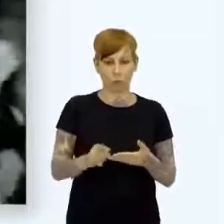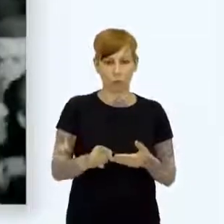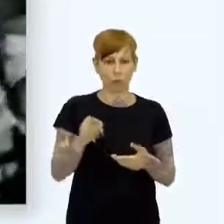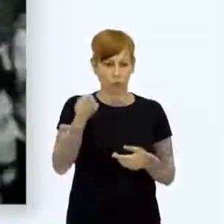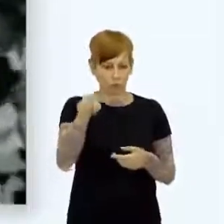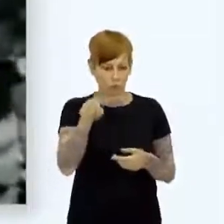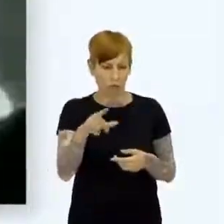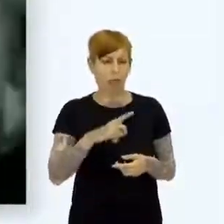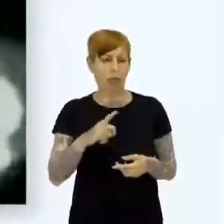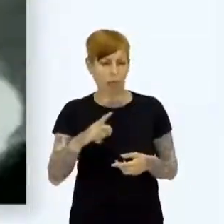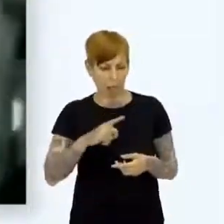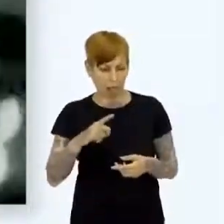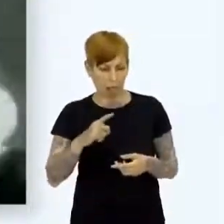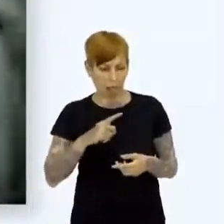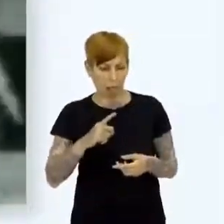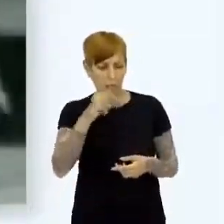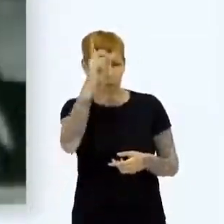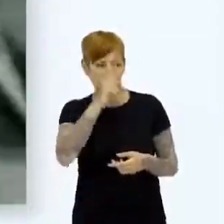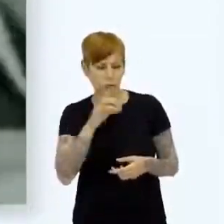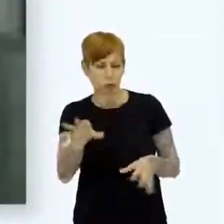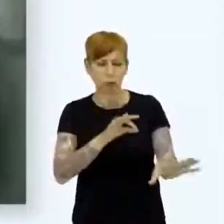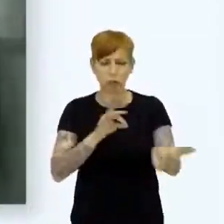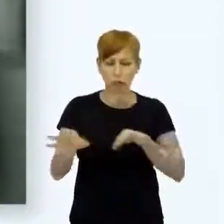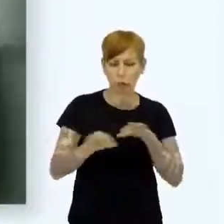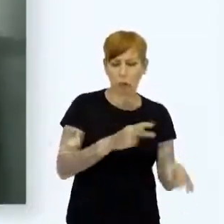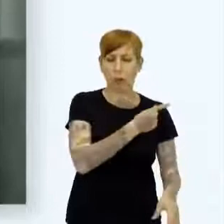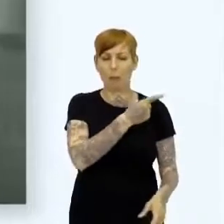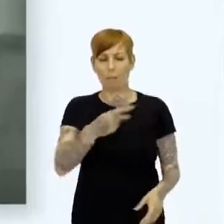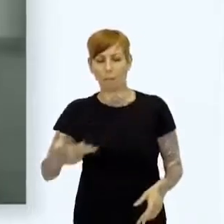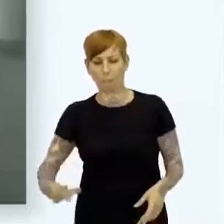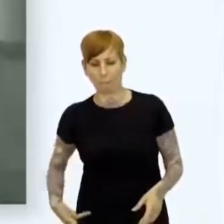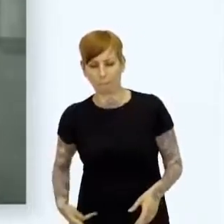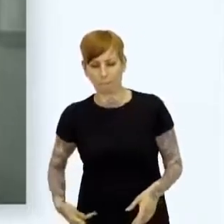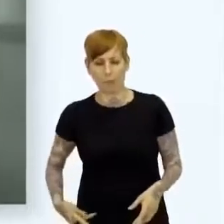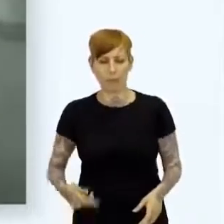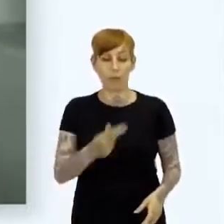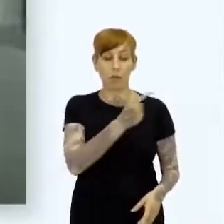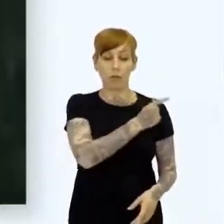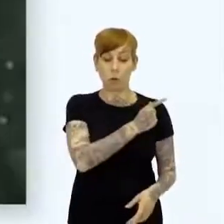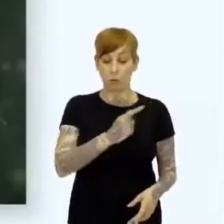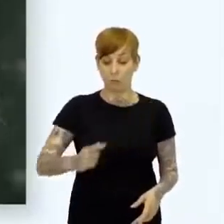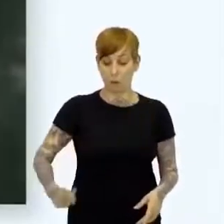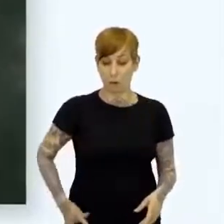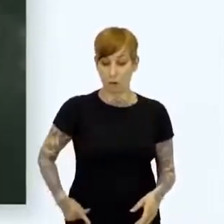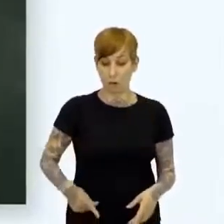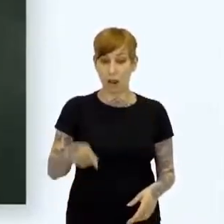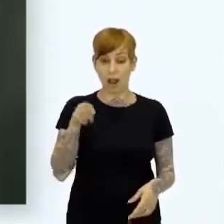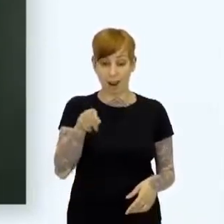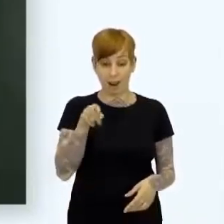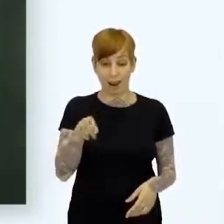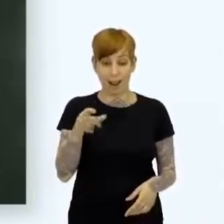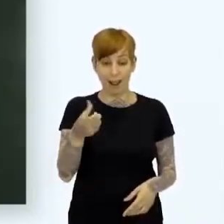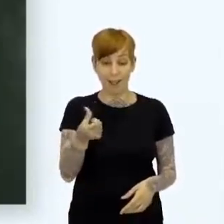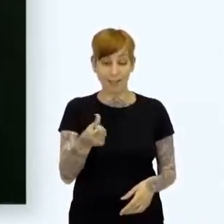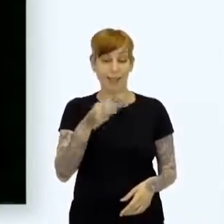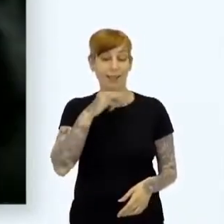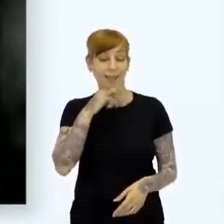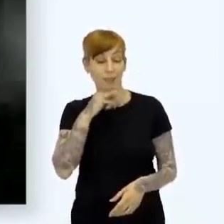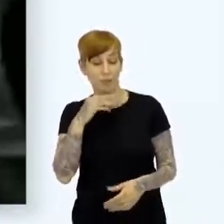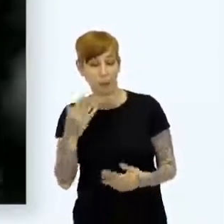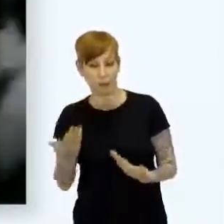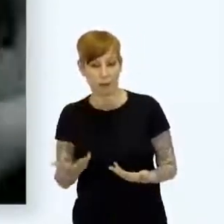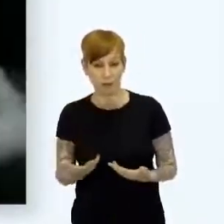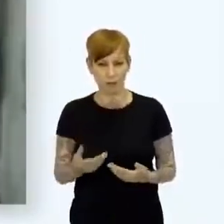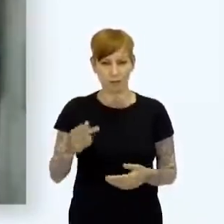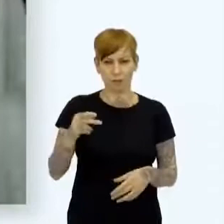escolher o seu presidente e o seu governador, compareça dia 6 e marque não. Não.